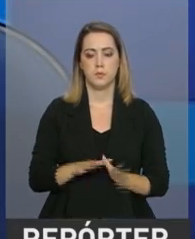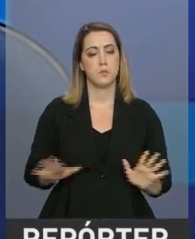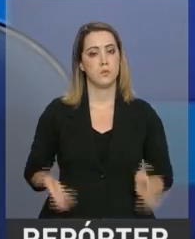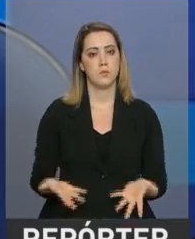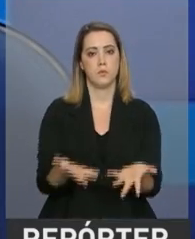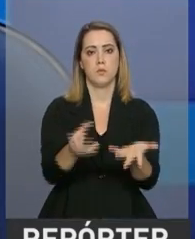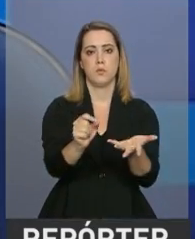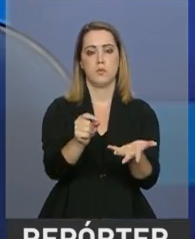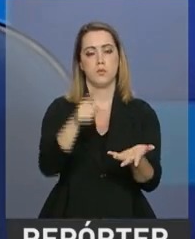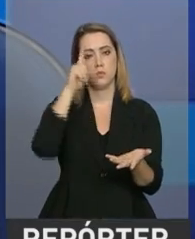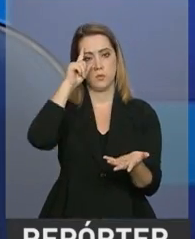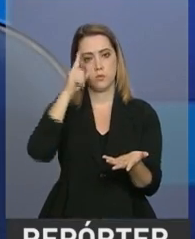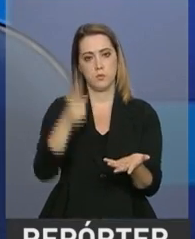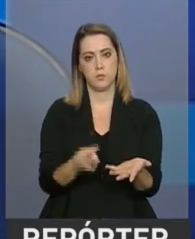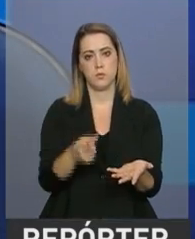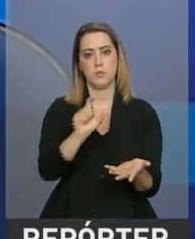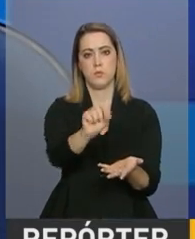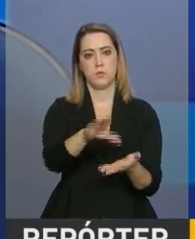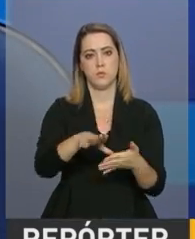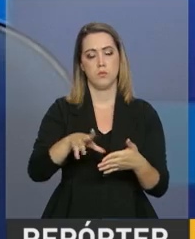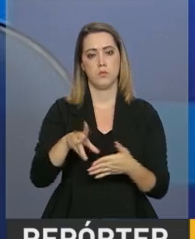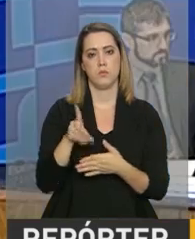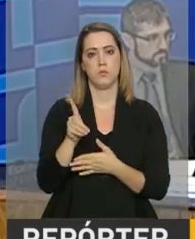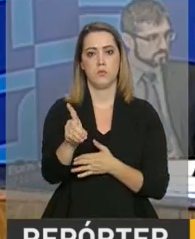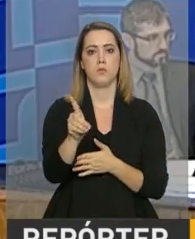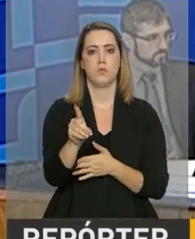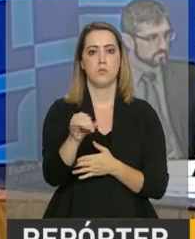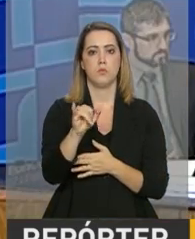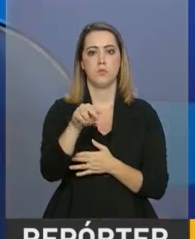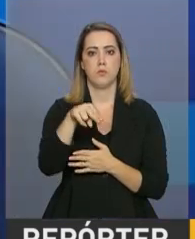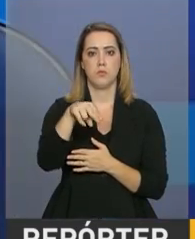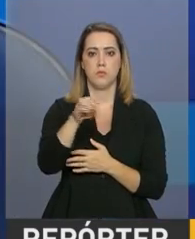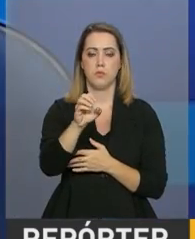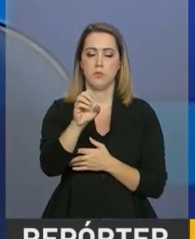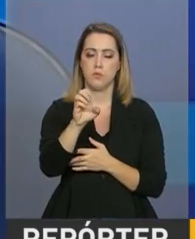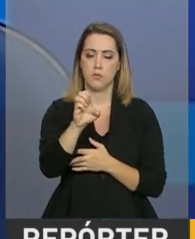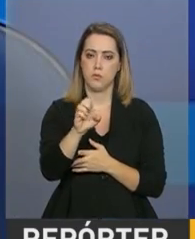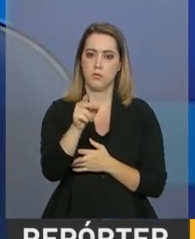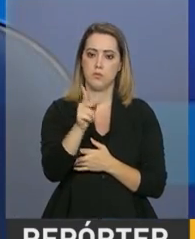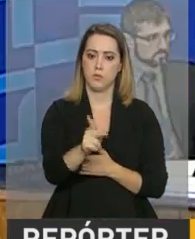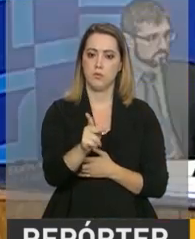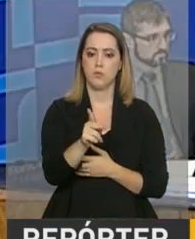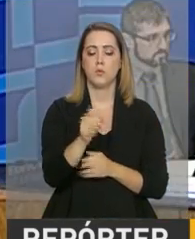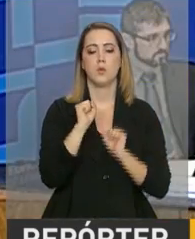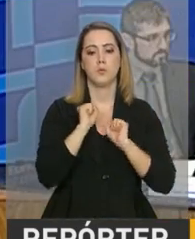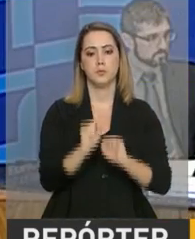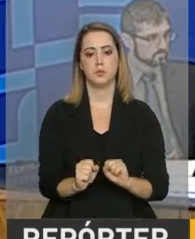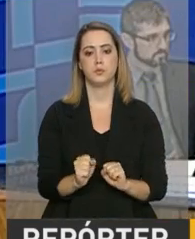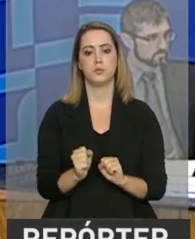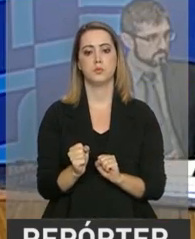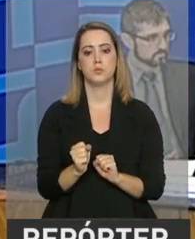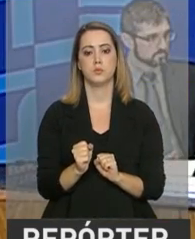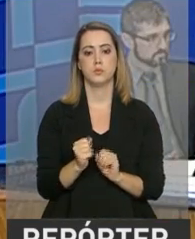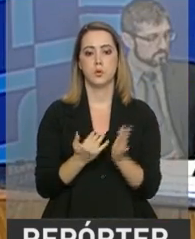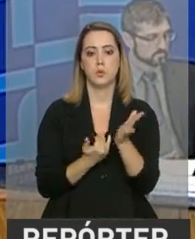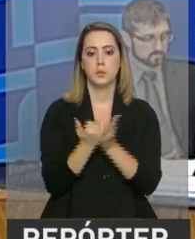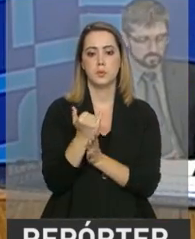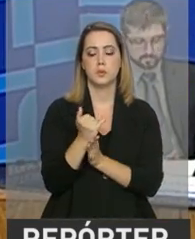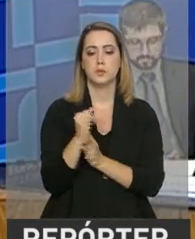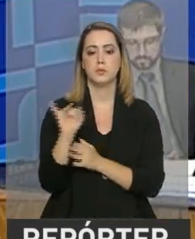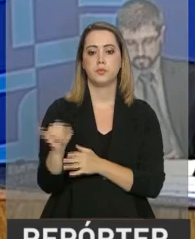Estimulei e demandei à direção do INEP que pudesse iniciar logo em